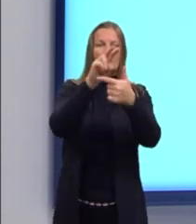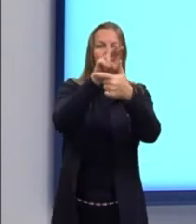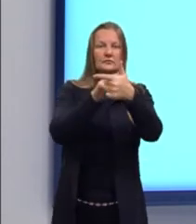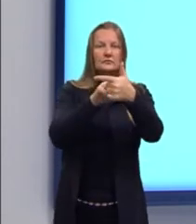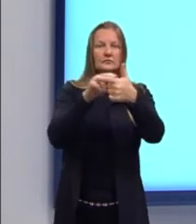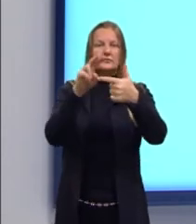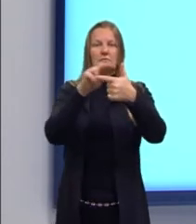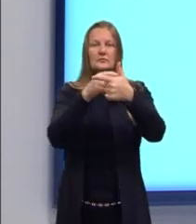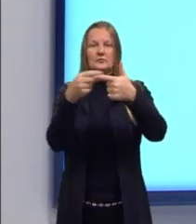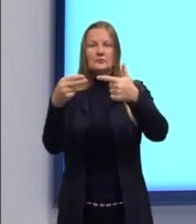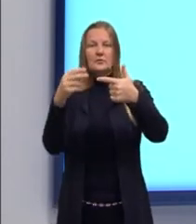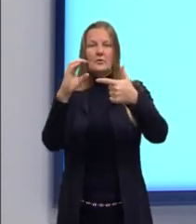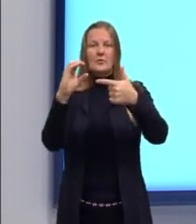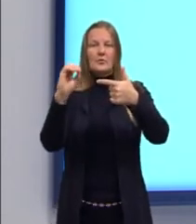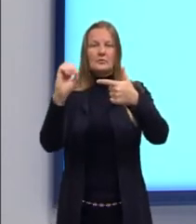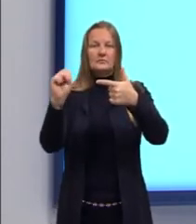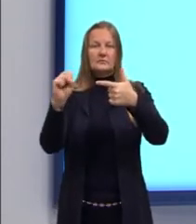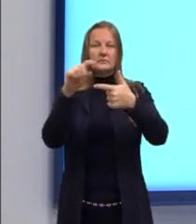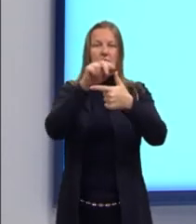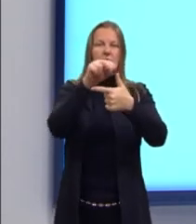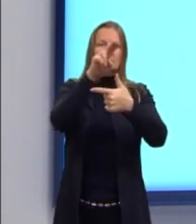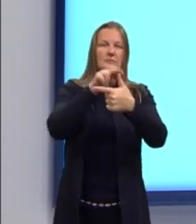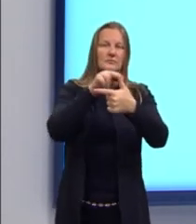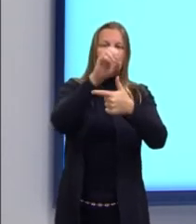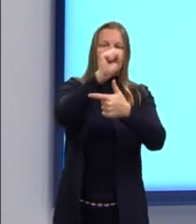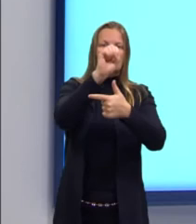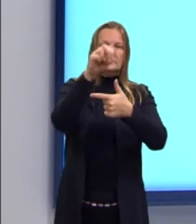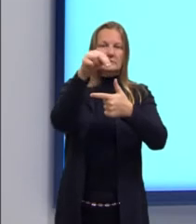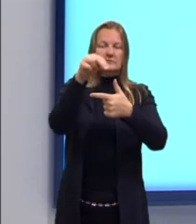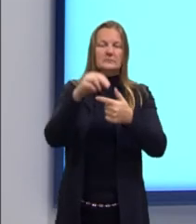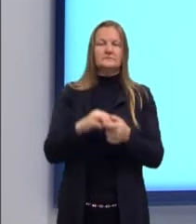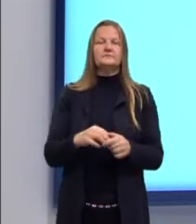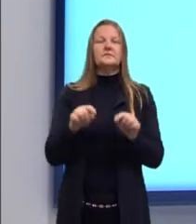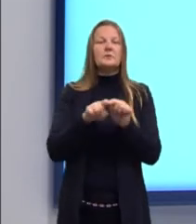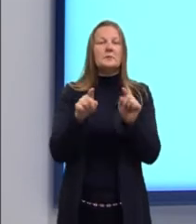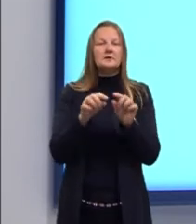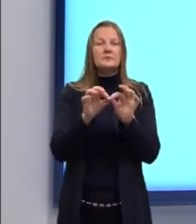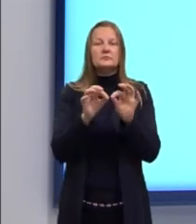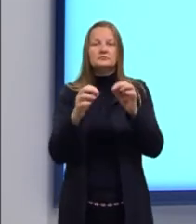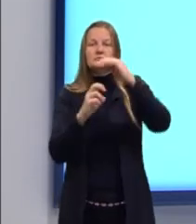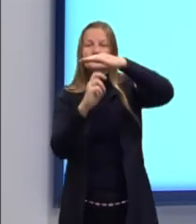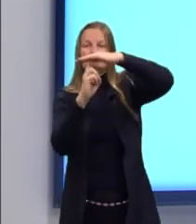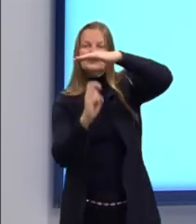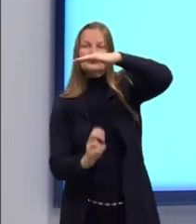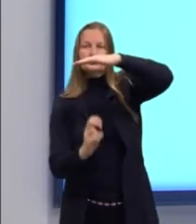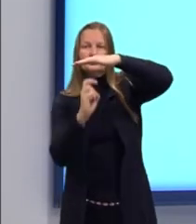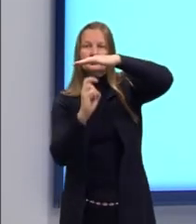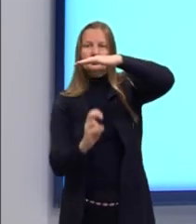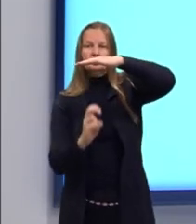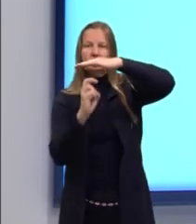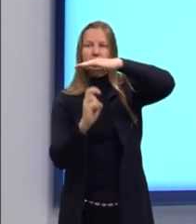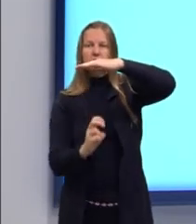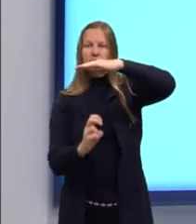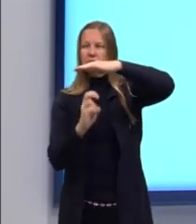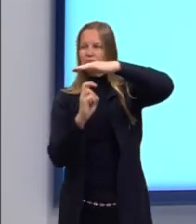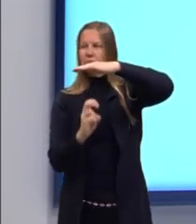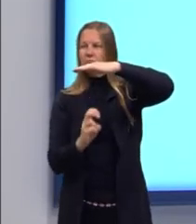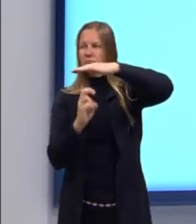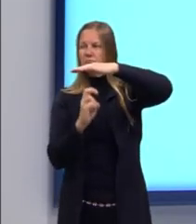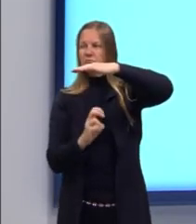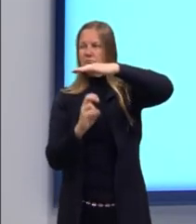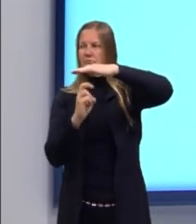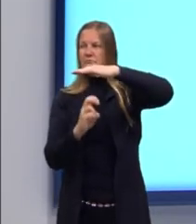com cosseno a gente ainda Precisa cuidar a amplitude que é representada por a e a frequência que é